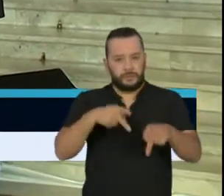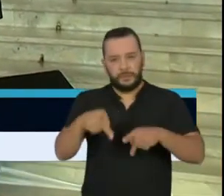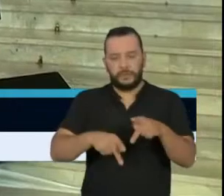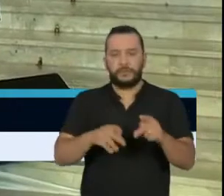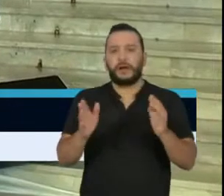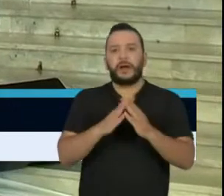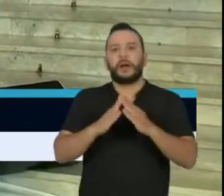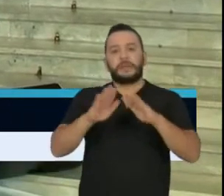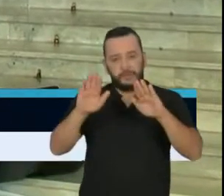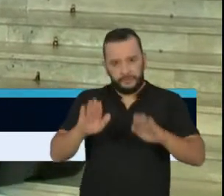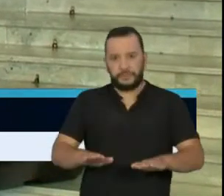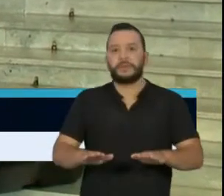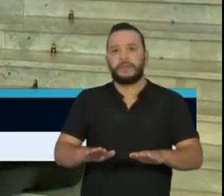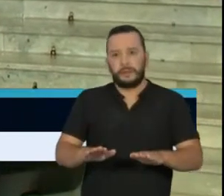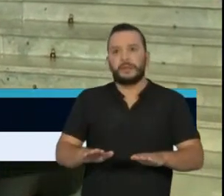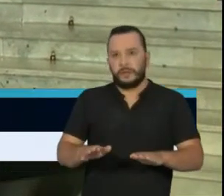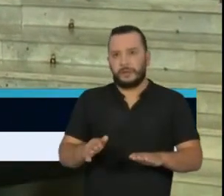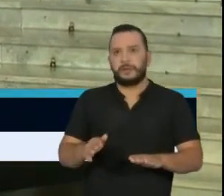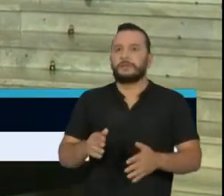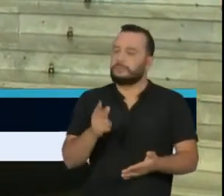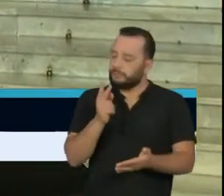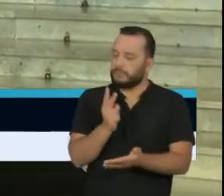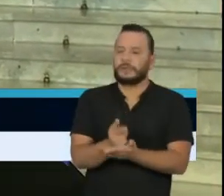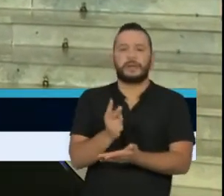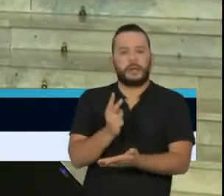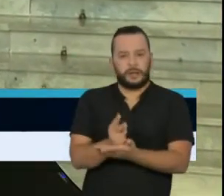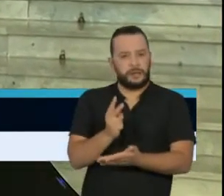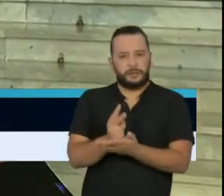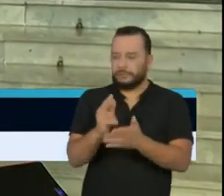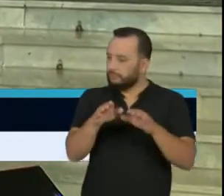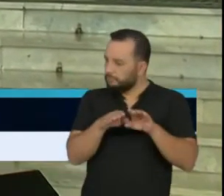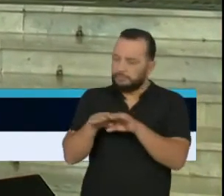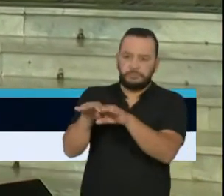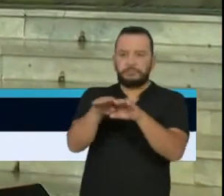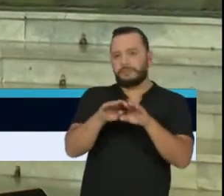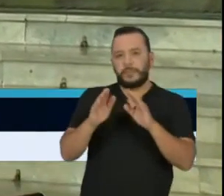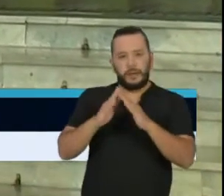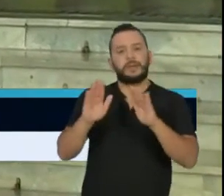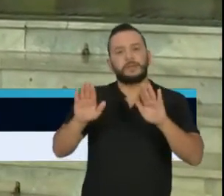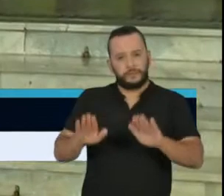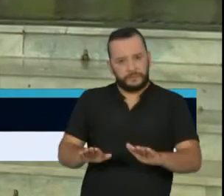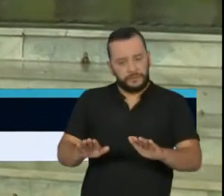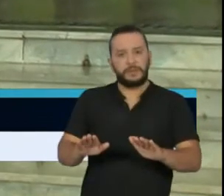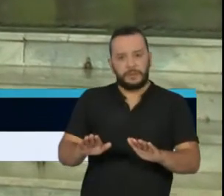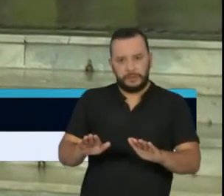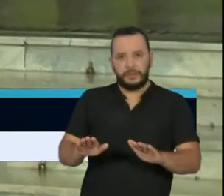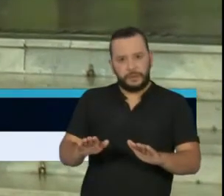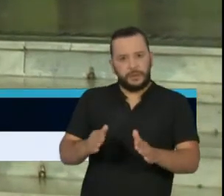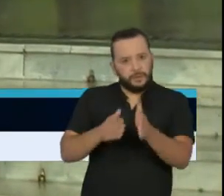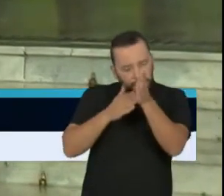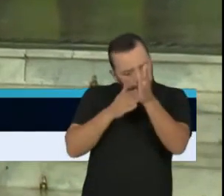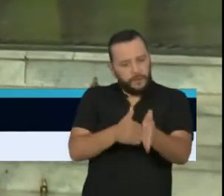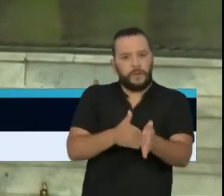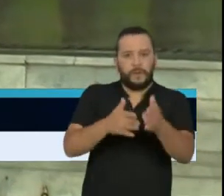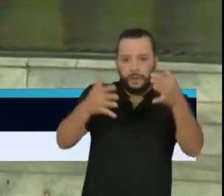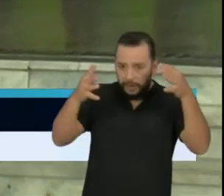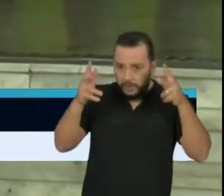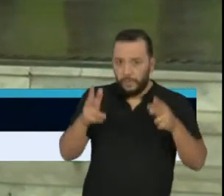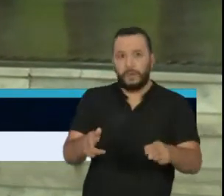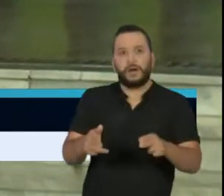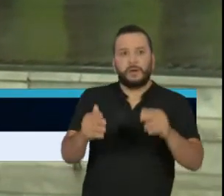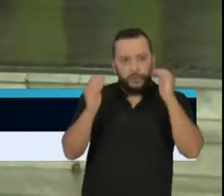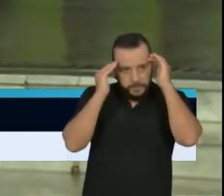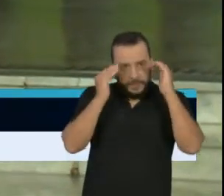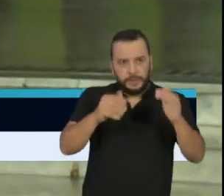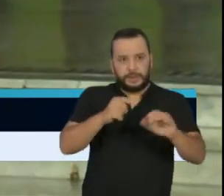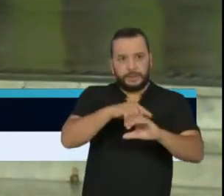ficar dentro de casa, na mesma linguagem, na mesma direção, no mesmo sentido que aponta a ciência,